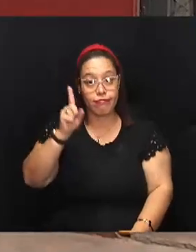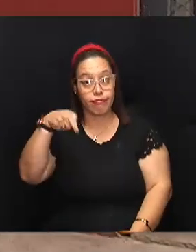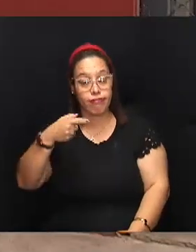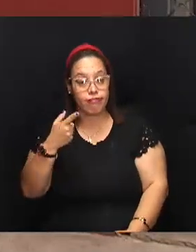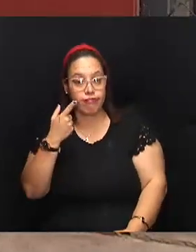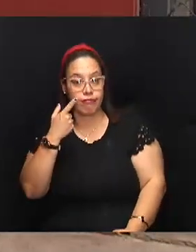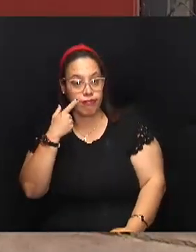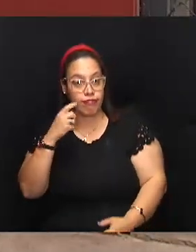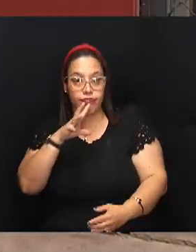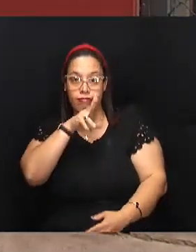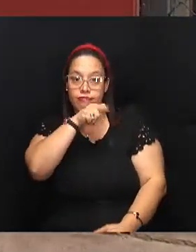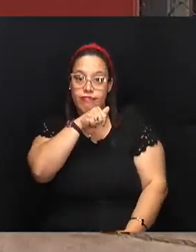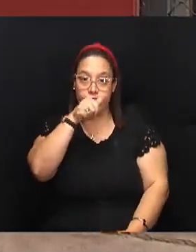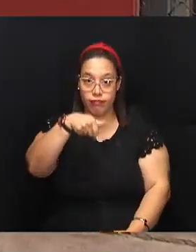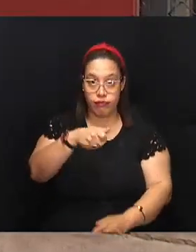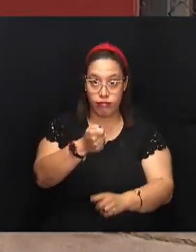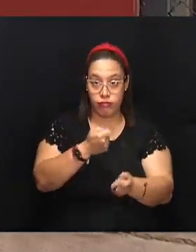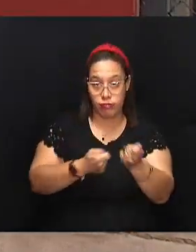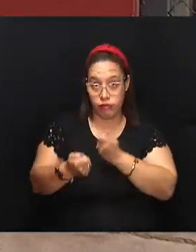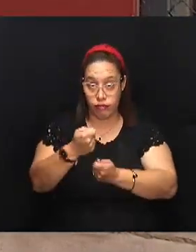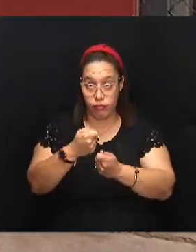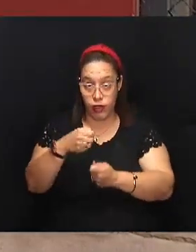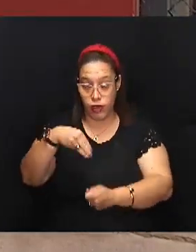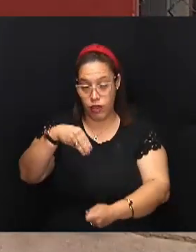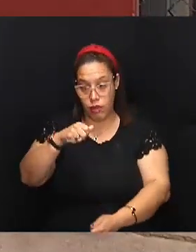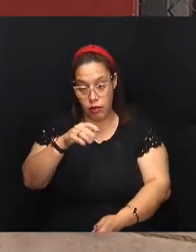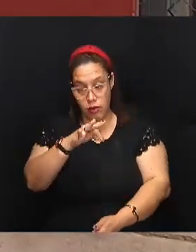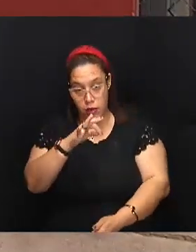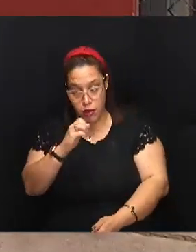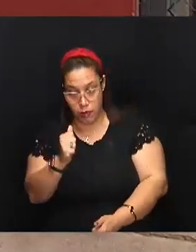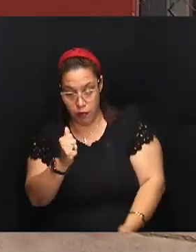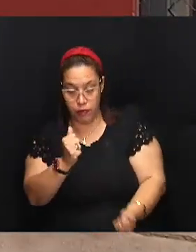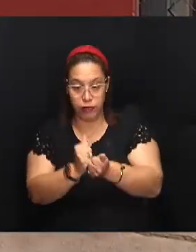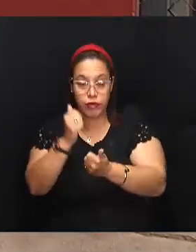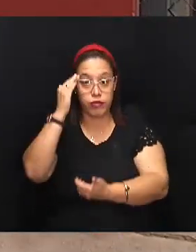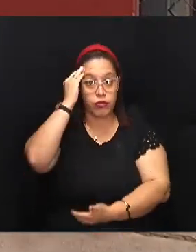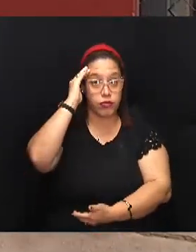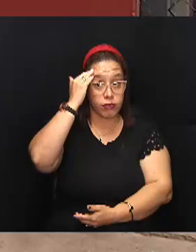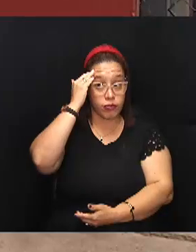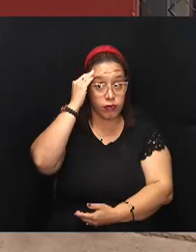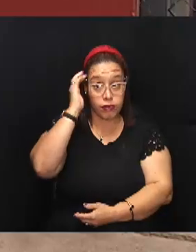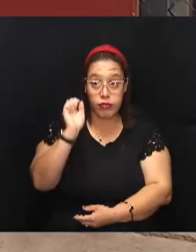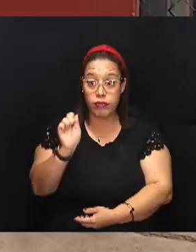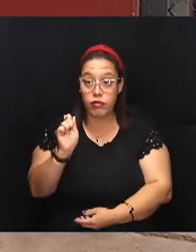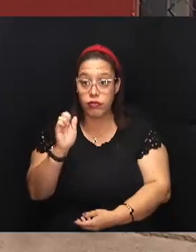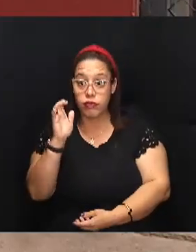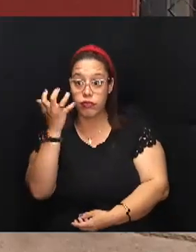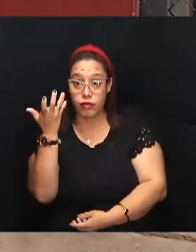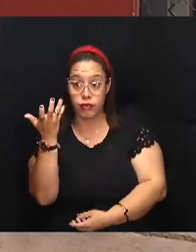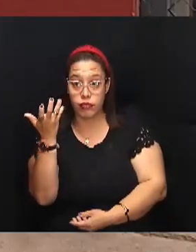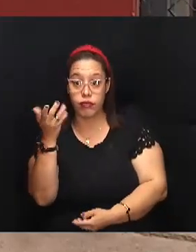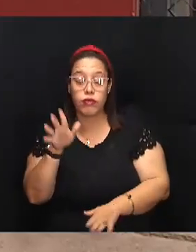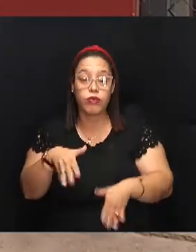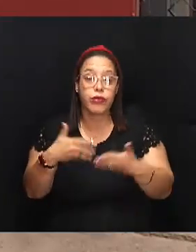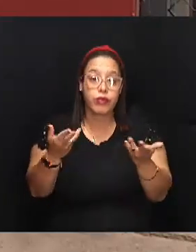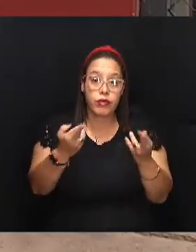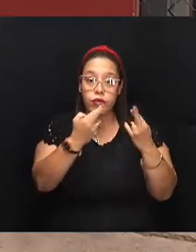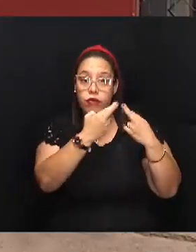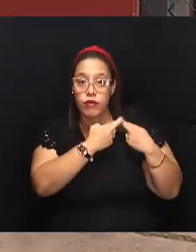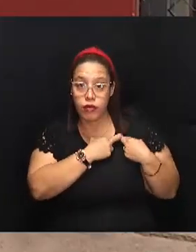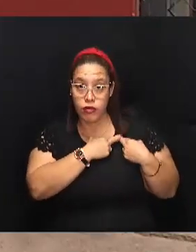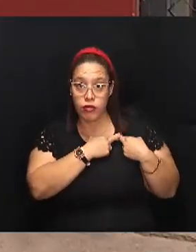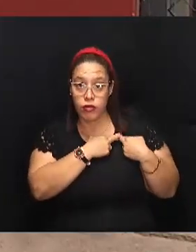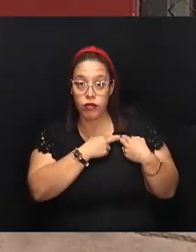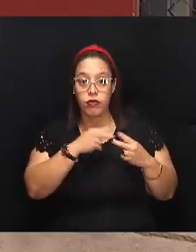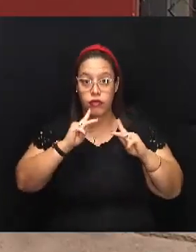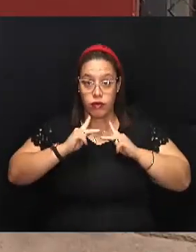Bicho, gravado aqui na Associação Mata Ciliar, você vai entender por que isso está acontecendo e qual a responsabilidade do